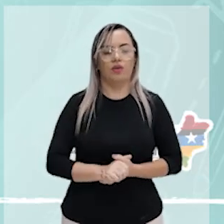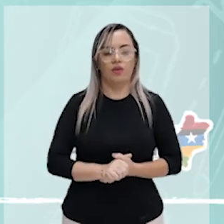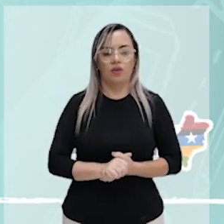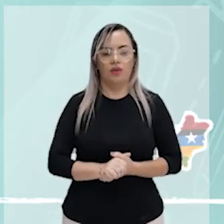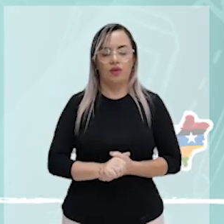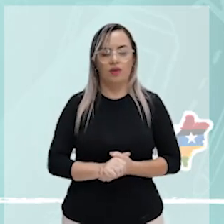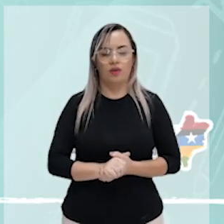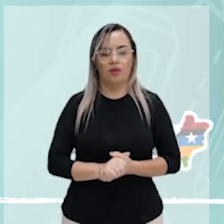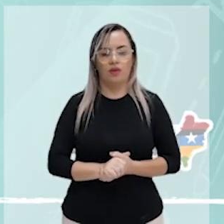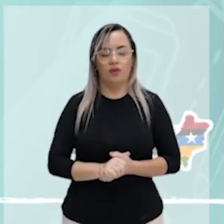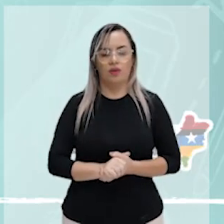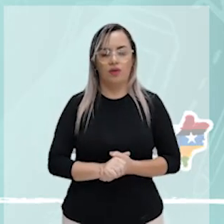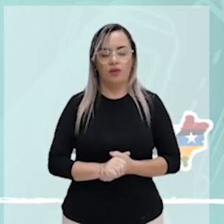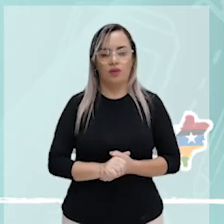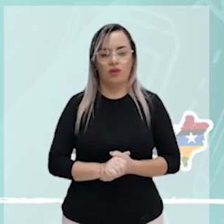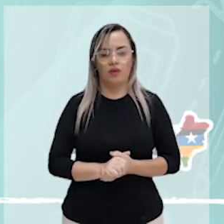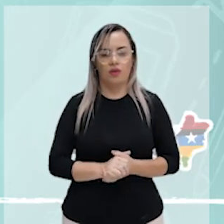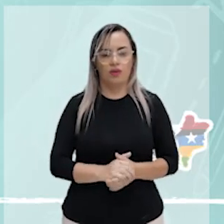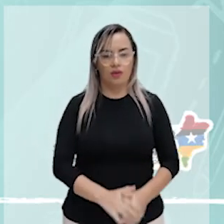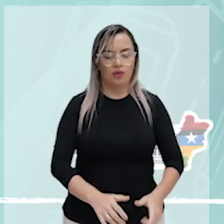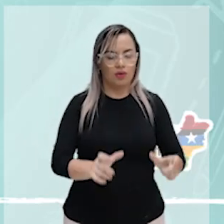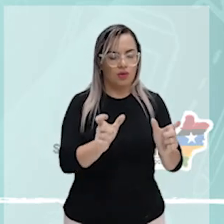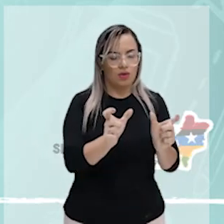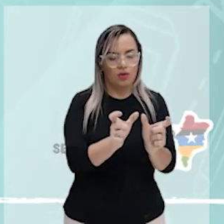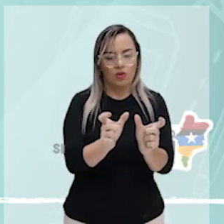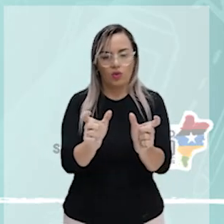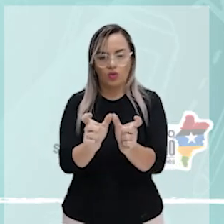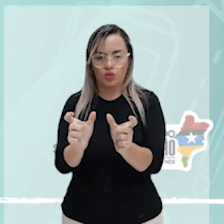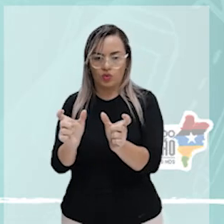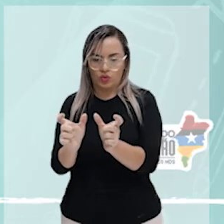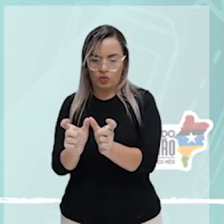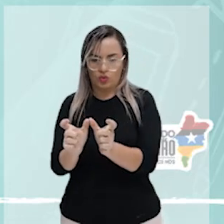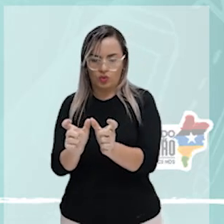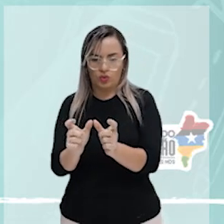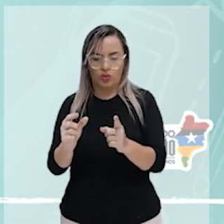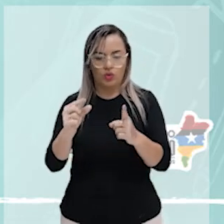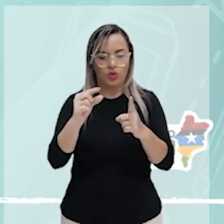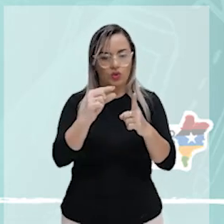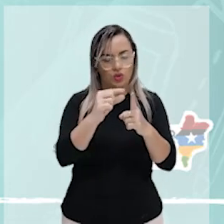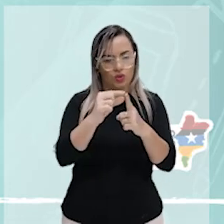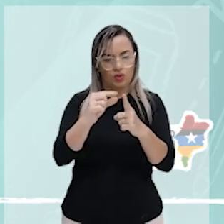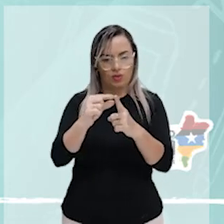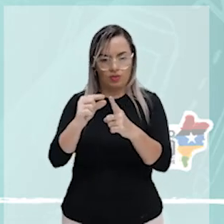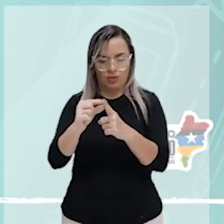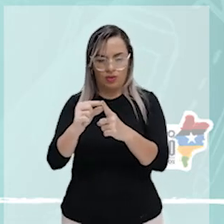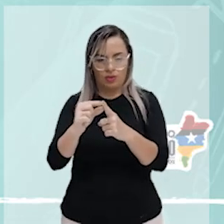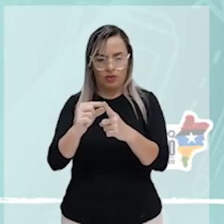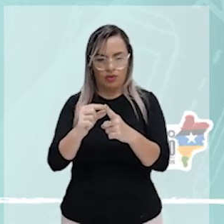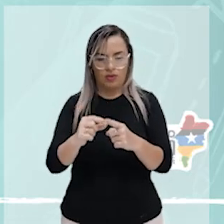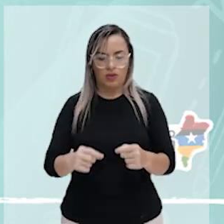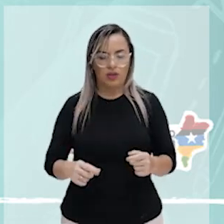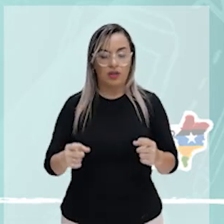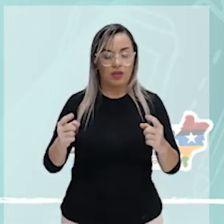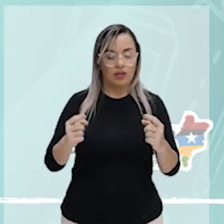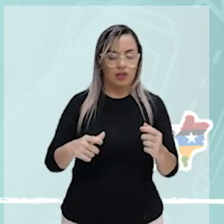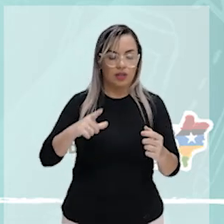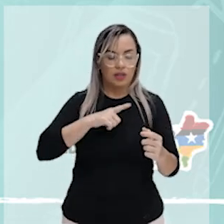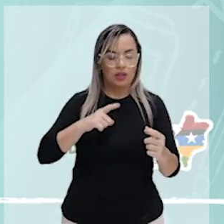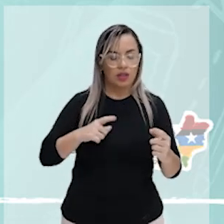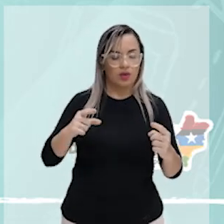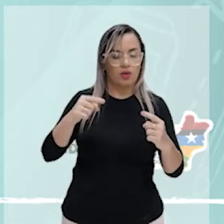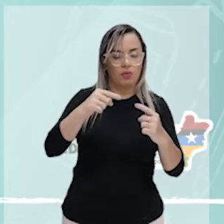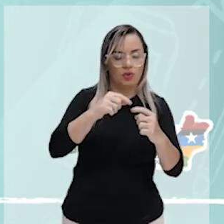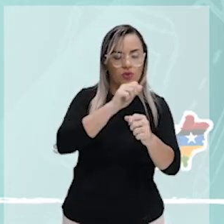É aquele conjunto de palavras que vão ter função de advérbio, tá? 2 ou mais. Formam-se a partir